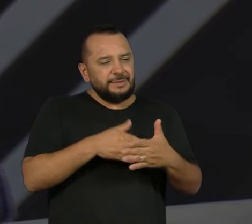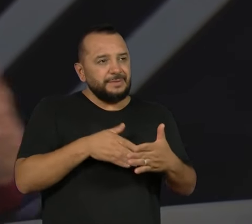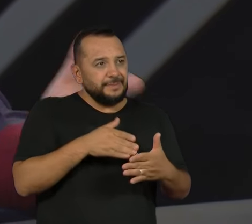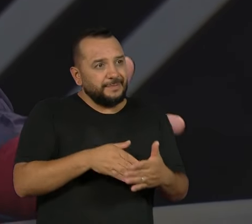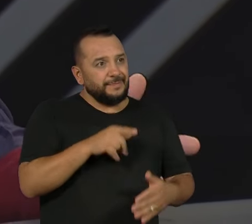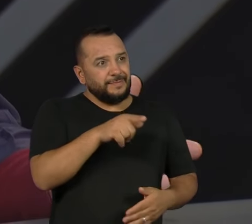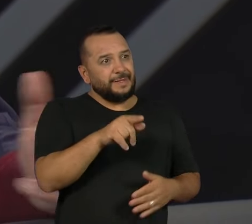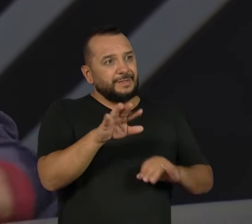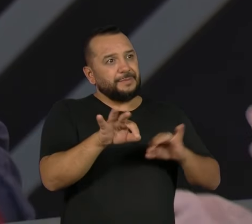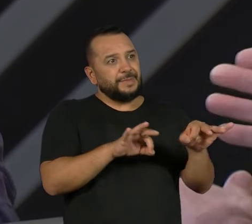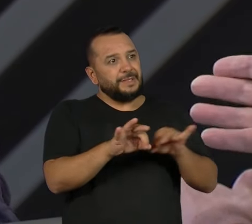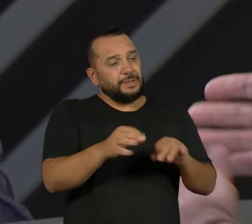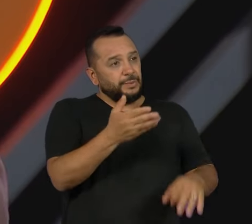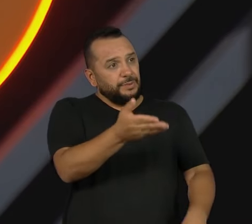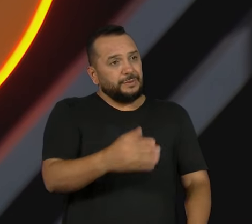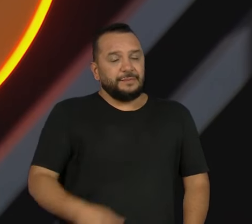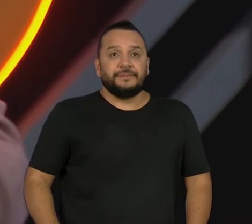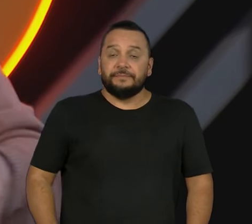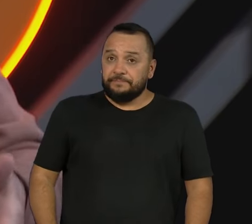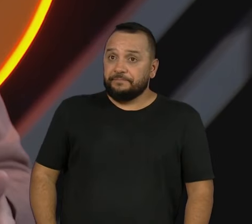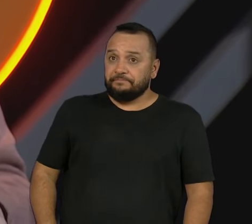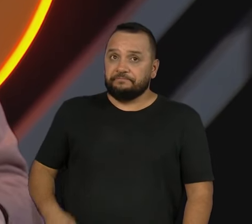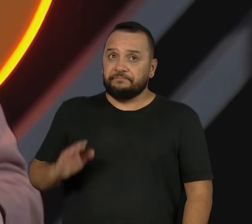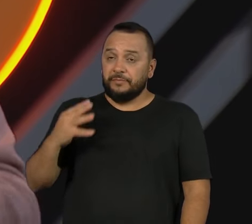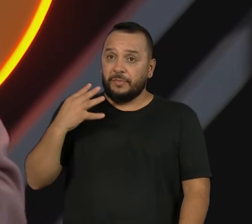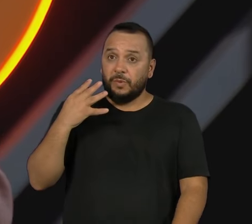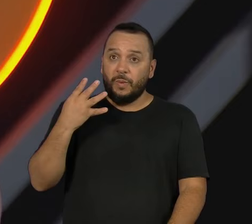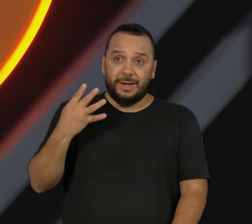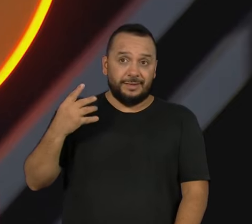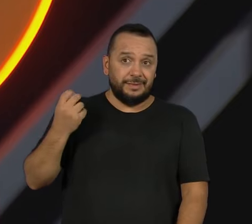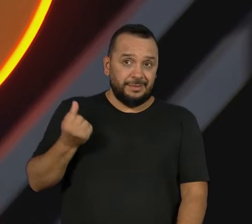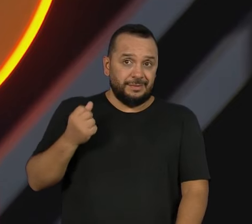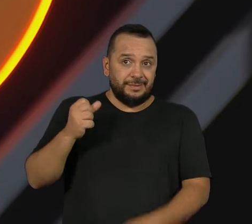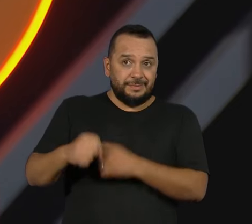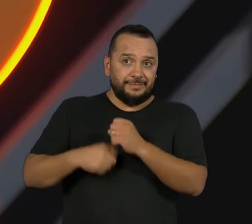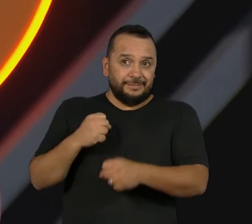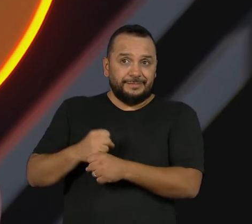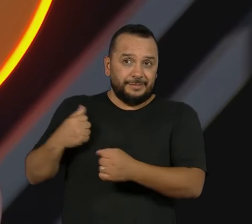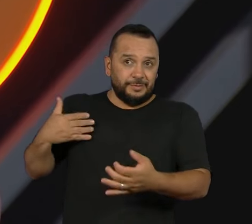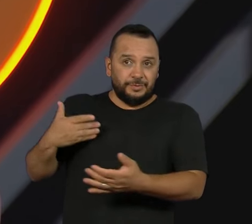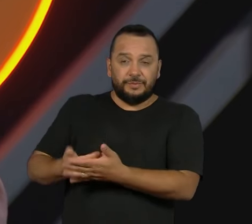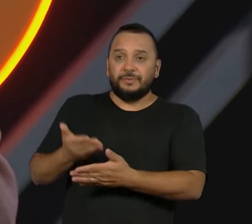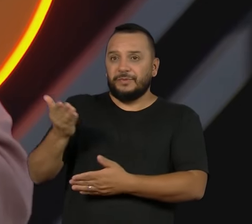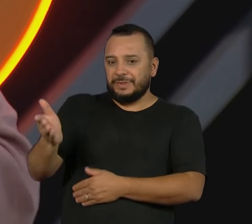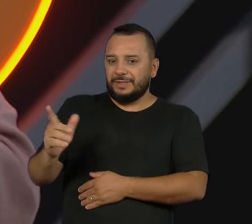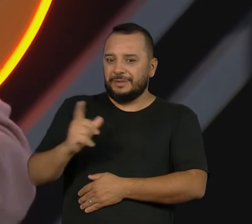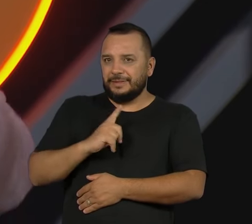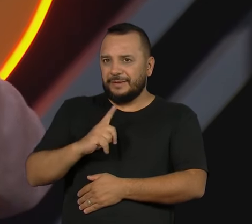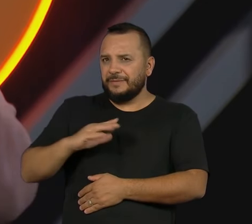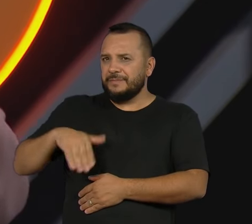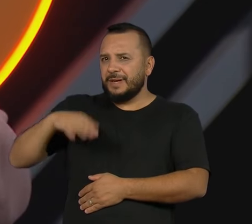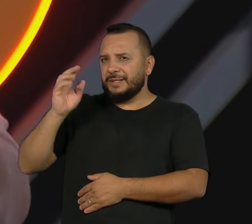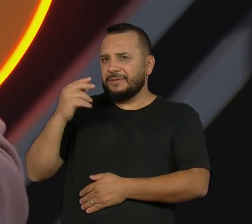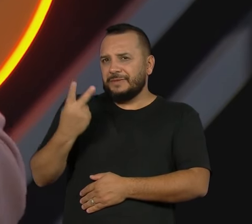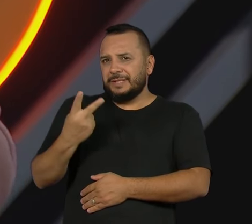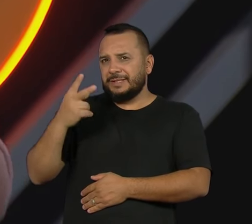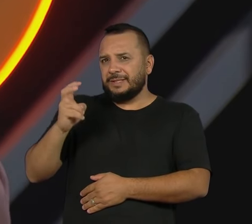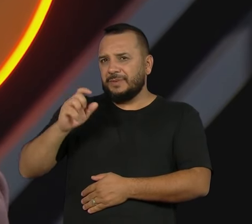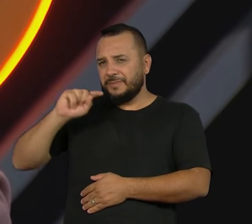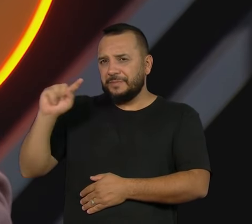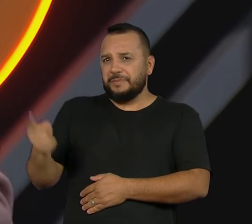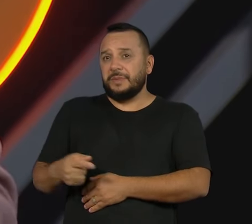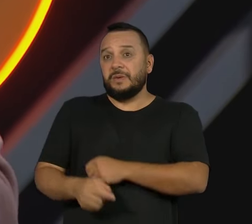nesse plano. Olha, nos últimos 46 anos, você teve mais de 25